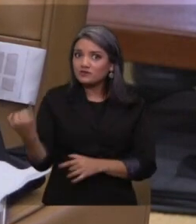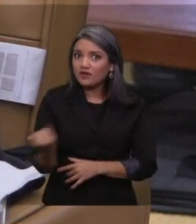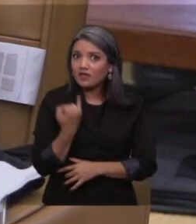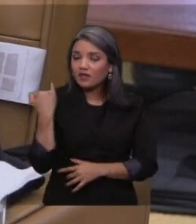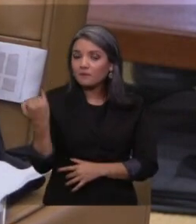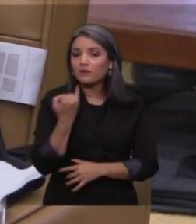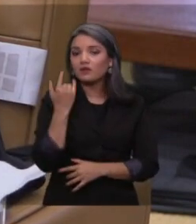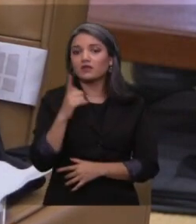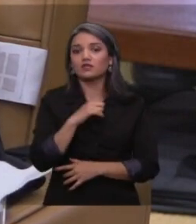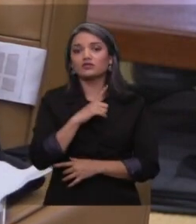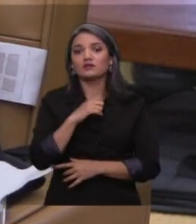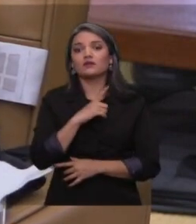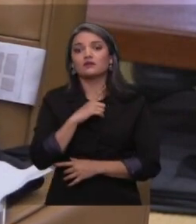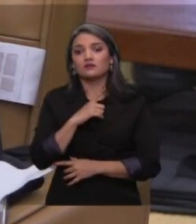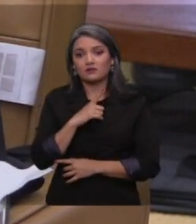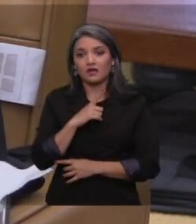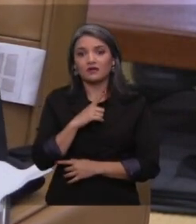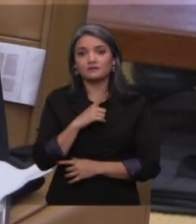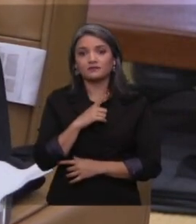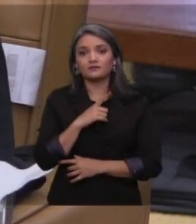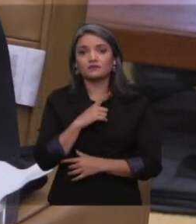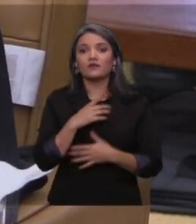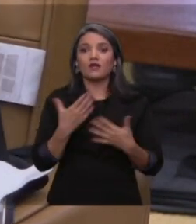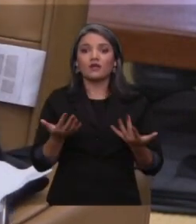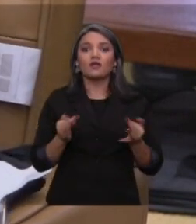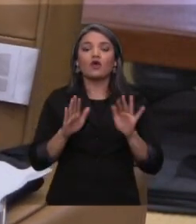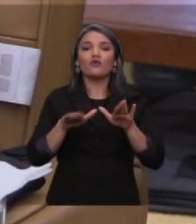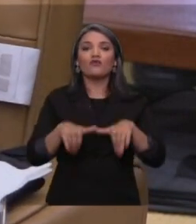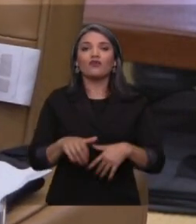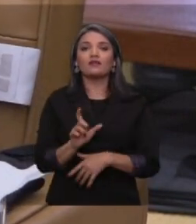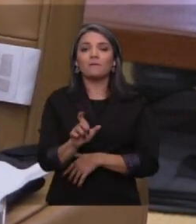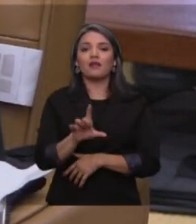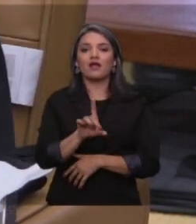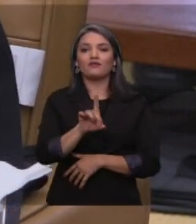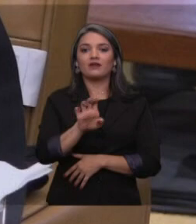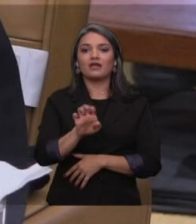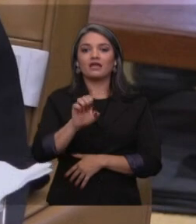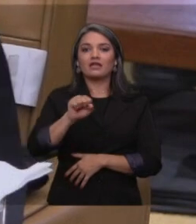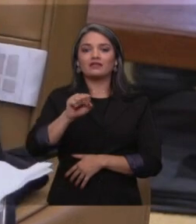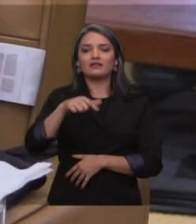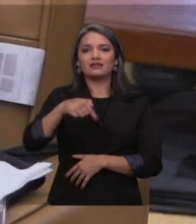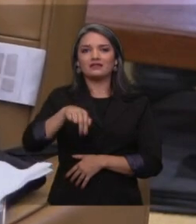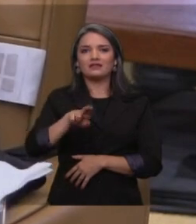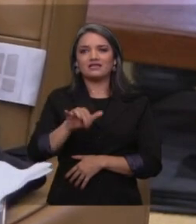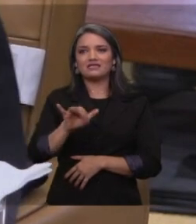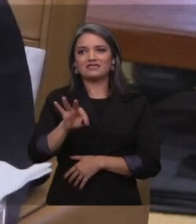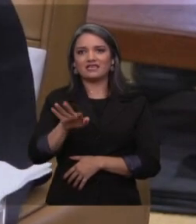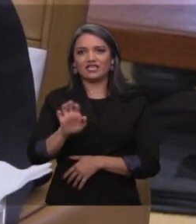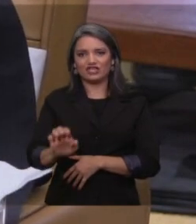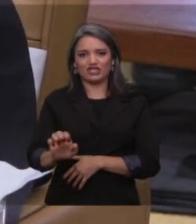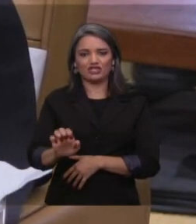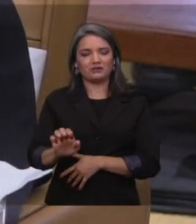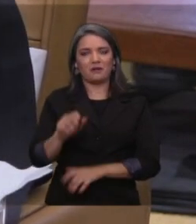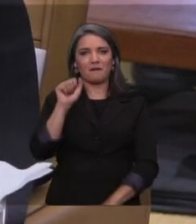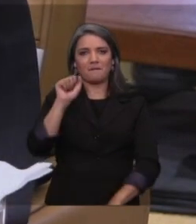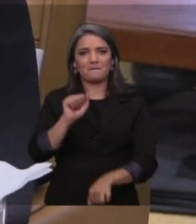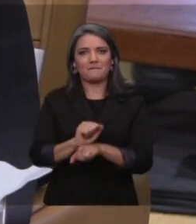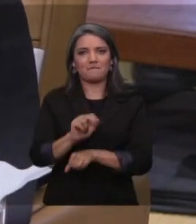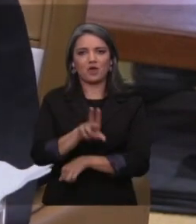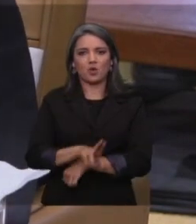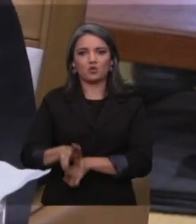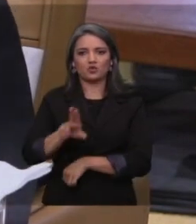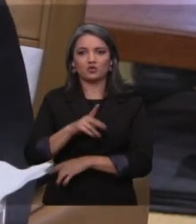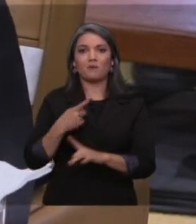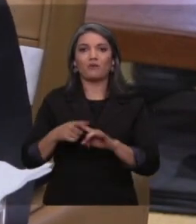justificar o fim do uso do vocábulo desquite, nada obstante tenha sido consagrado na doutrina e na prática brasileira. É que